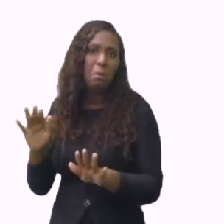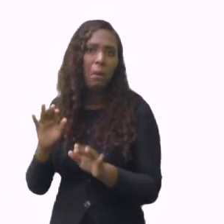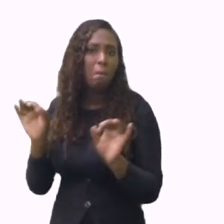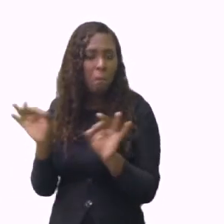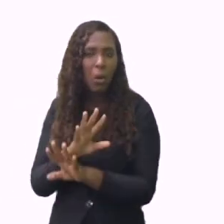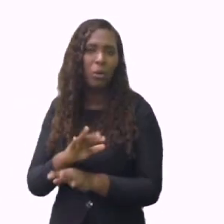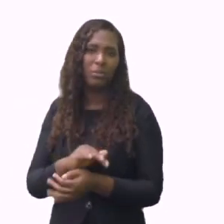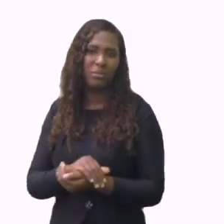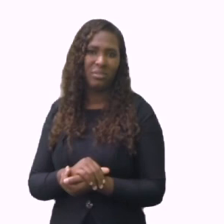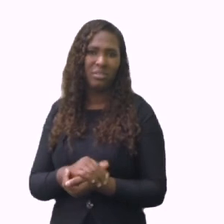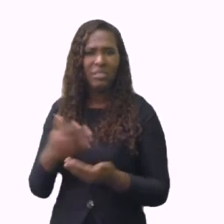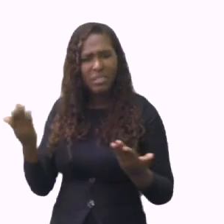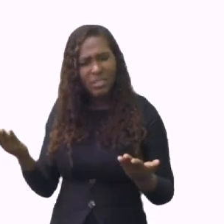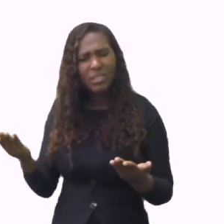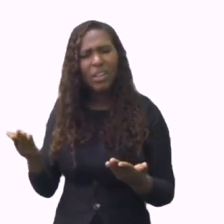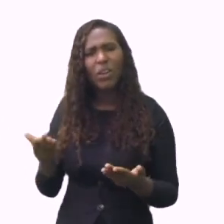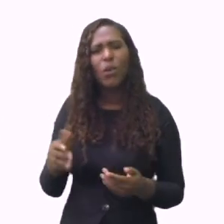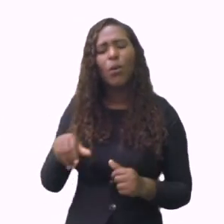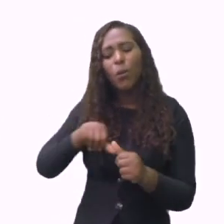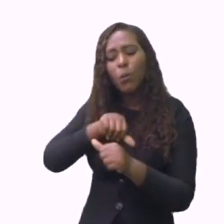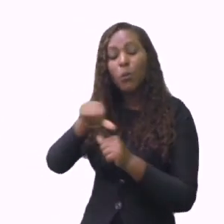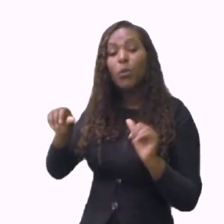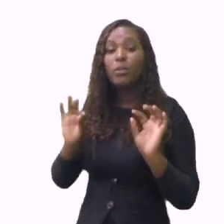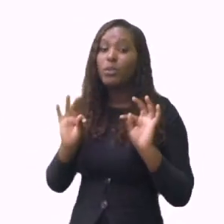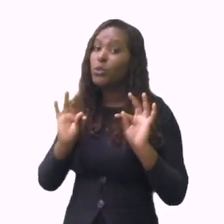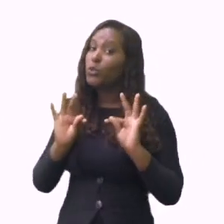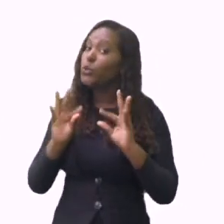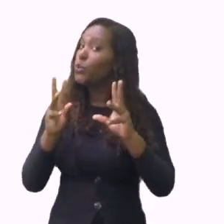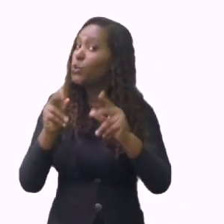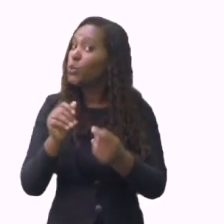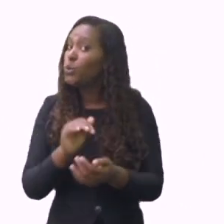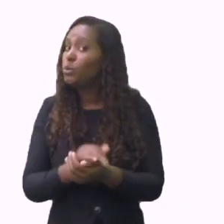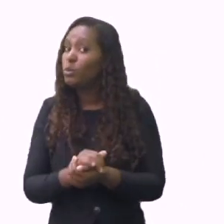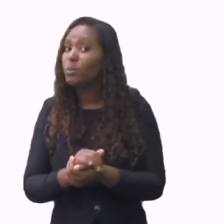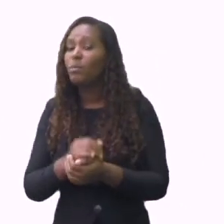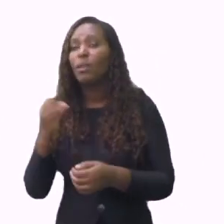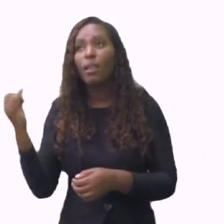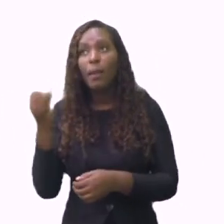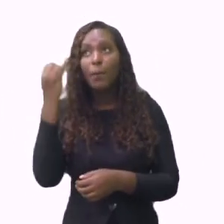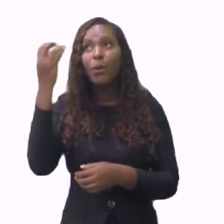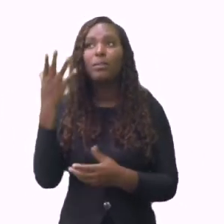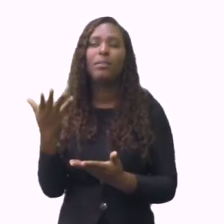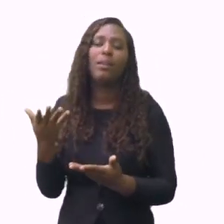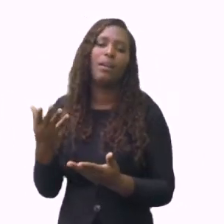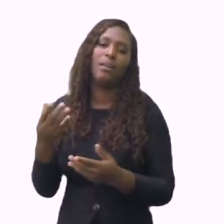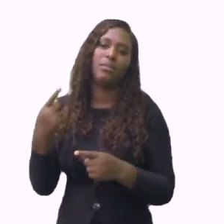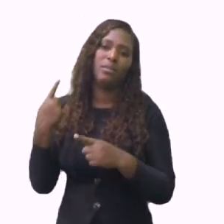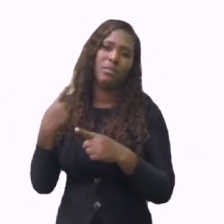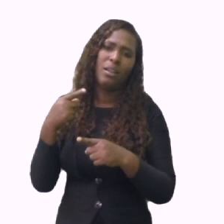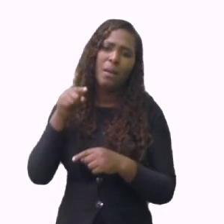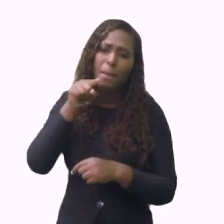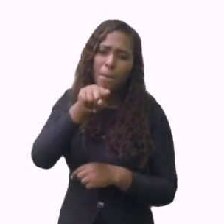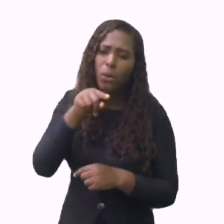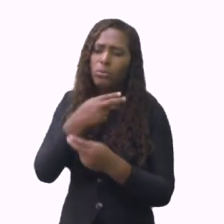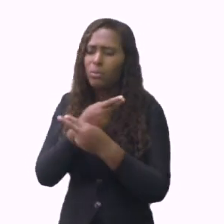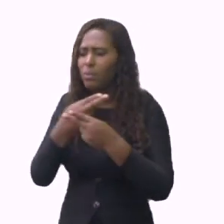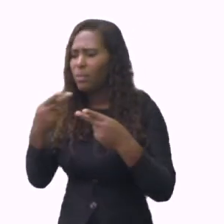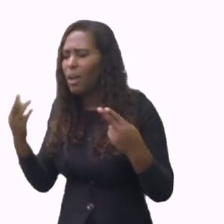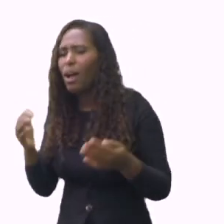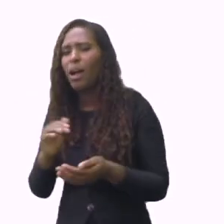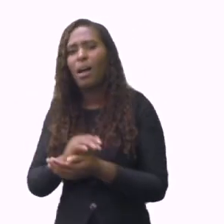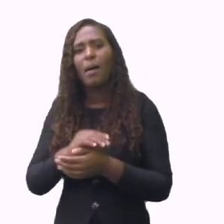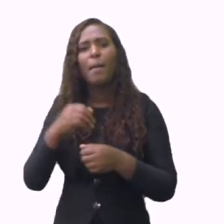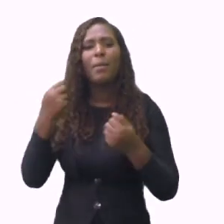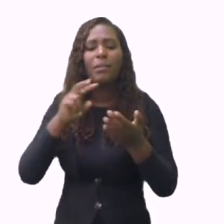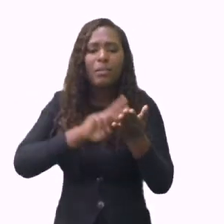muda todo, depende do sinal de pontuação, o quanto eles são importantes para a produção de texto, para uma boa leitura, para um